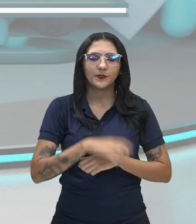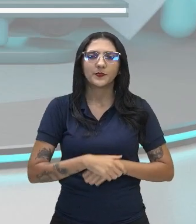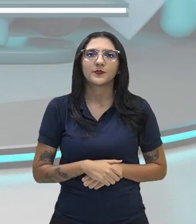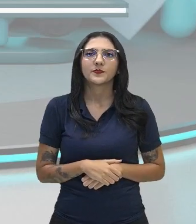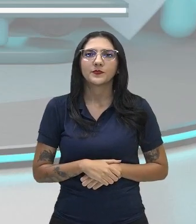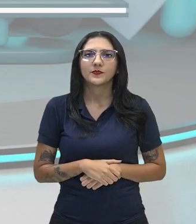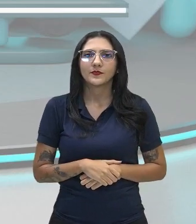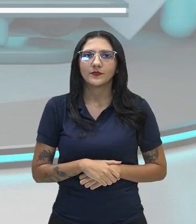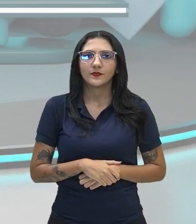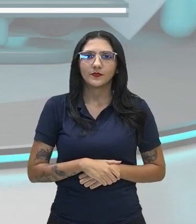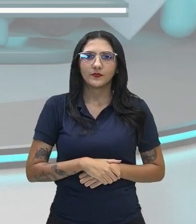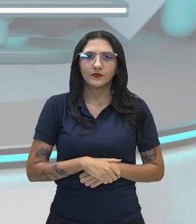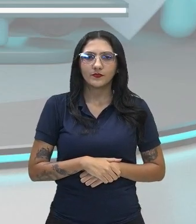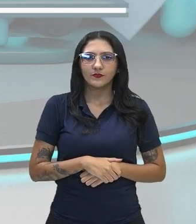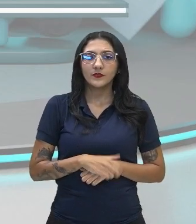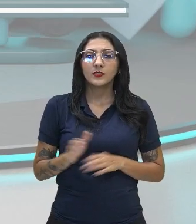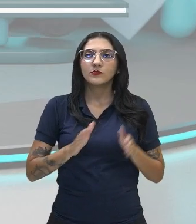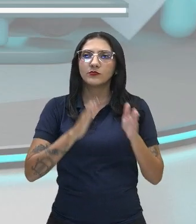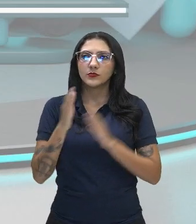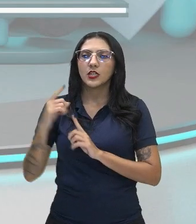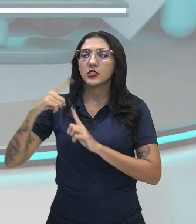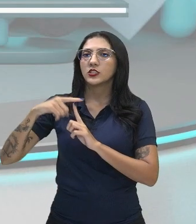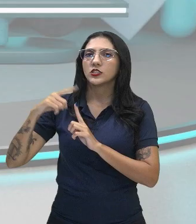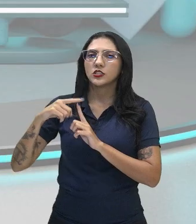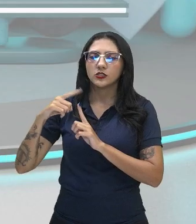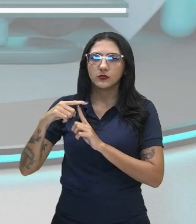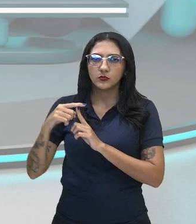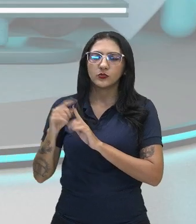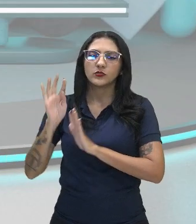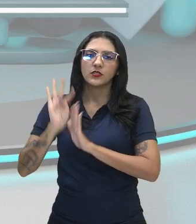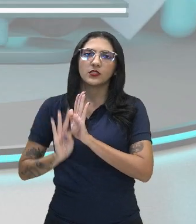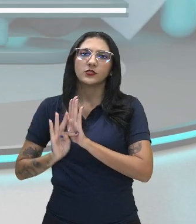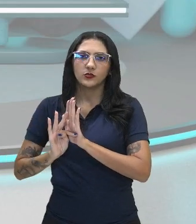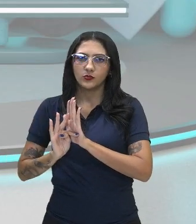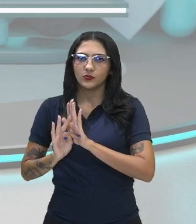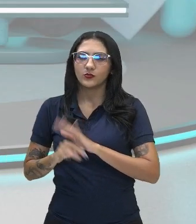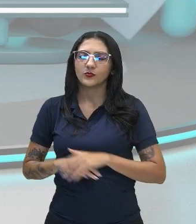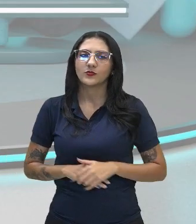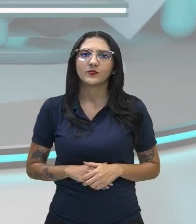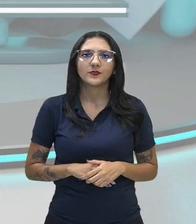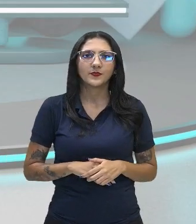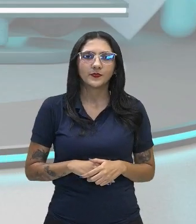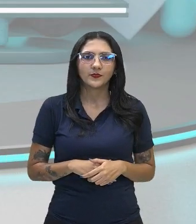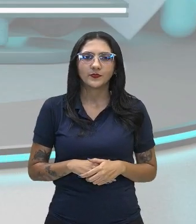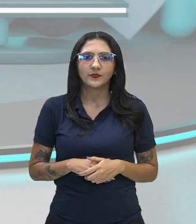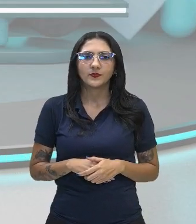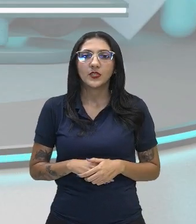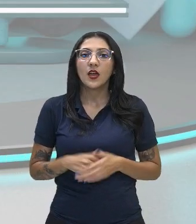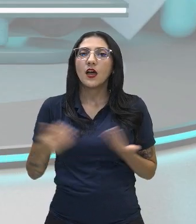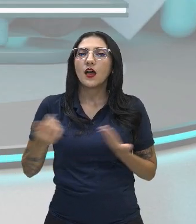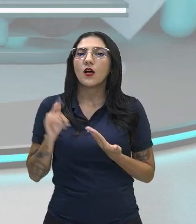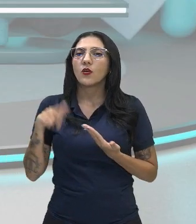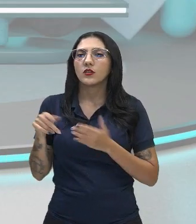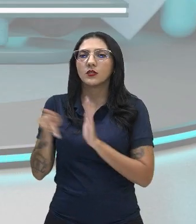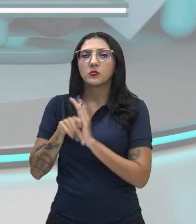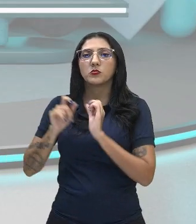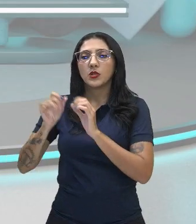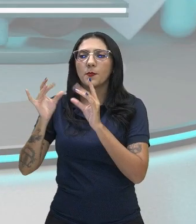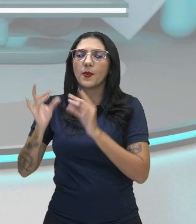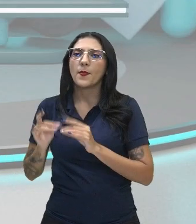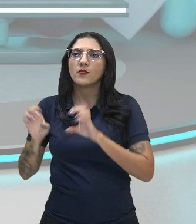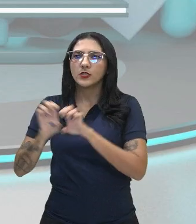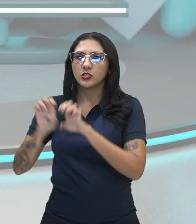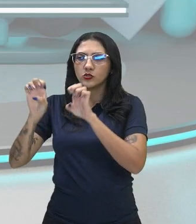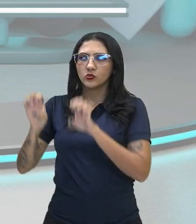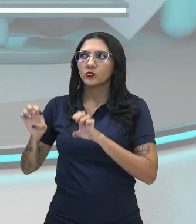social. E a tipologia textual ou tipo textual? Essa é a estrutura,